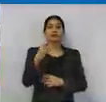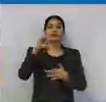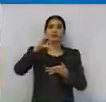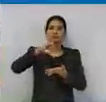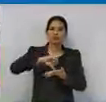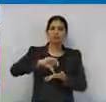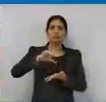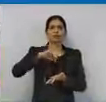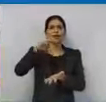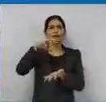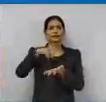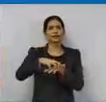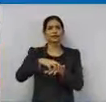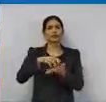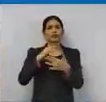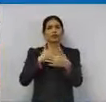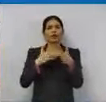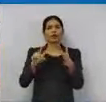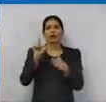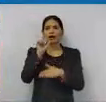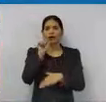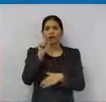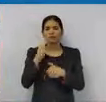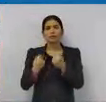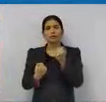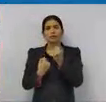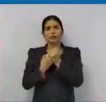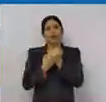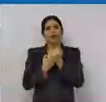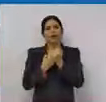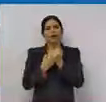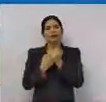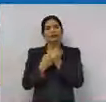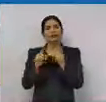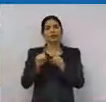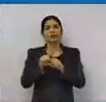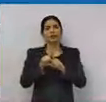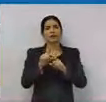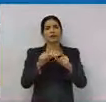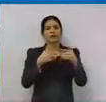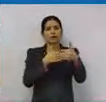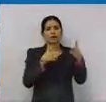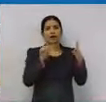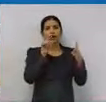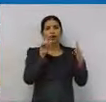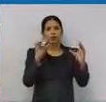reservação, com reservatórios apoiados, reservatórios elevados e elevatórios, seriam nesses setores,